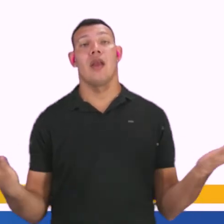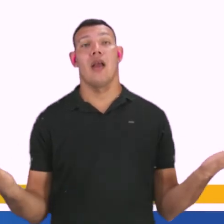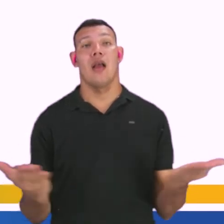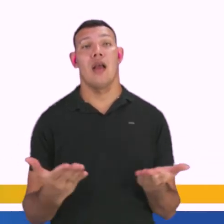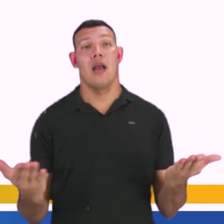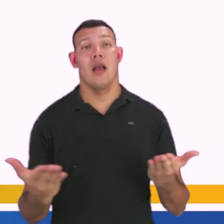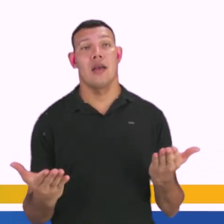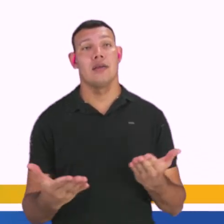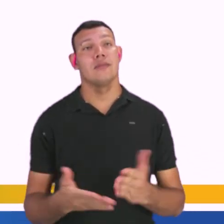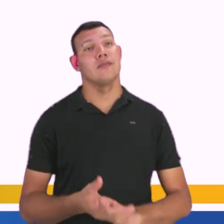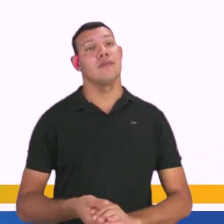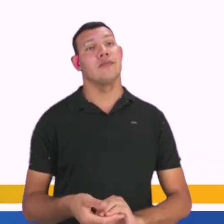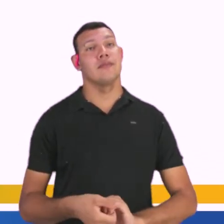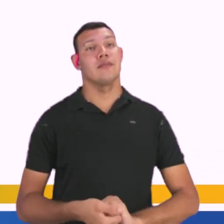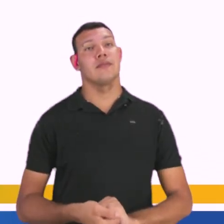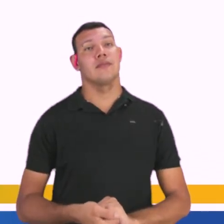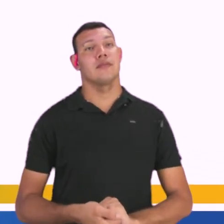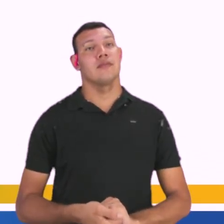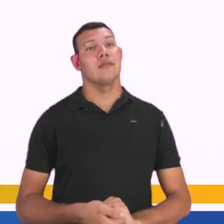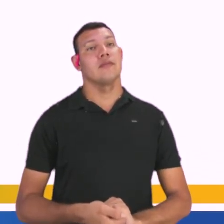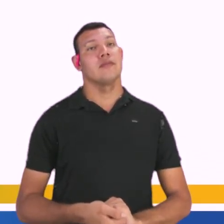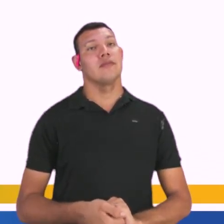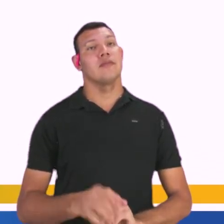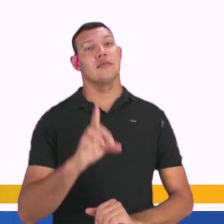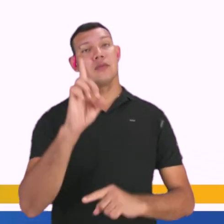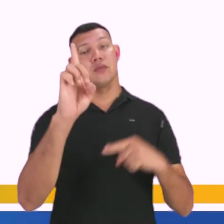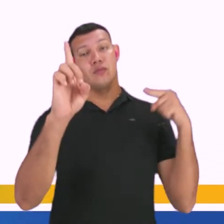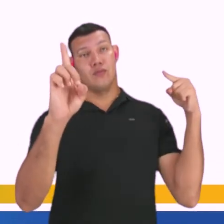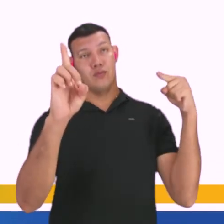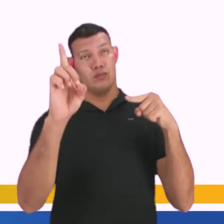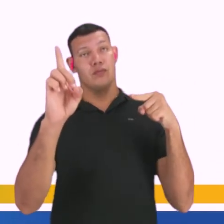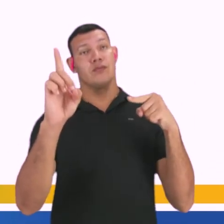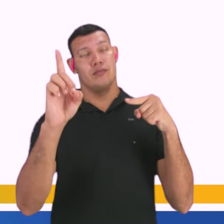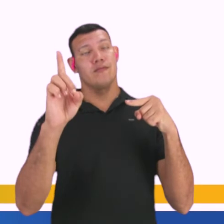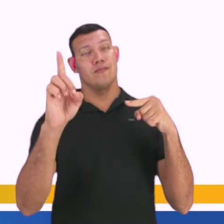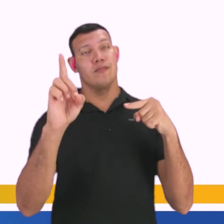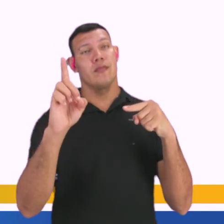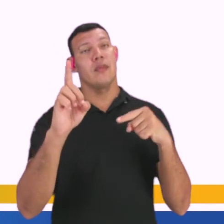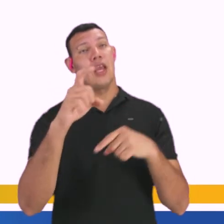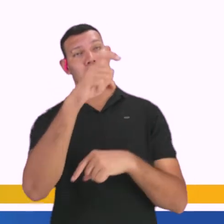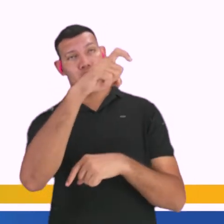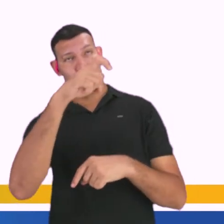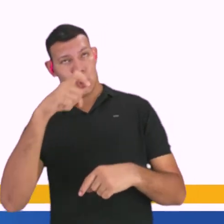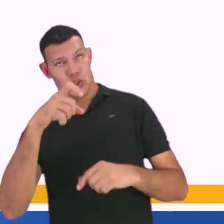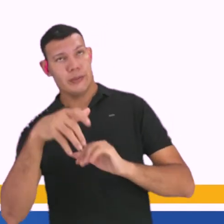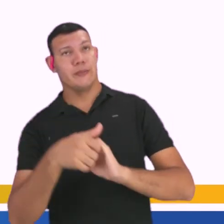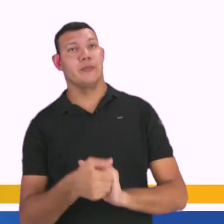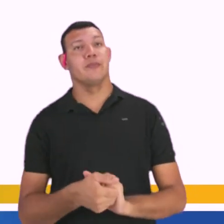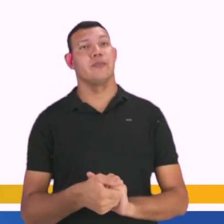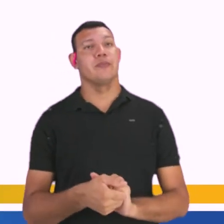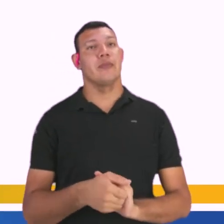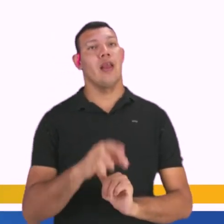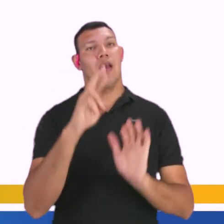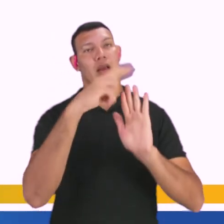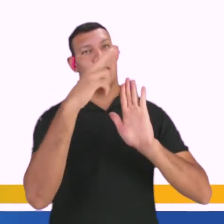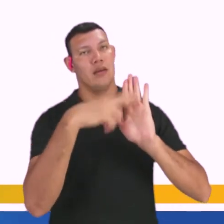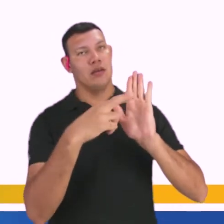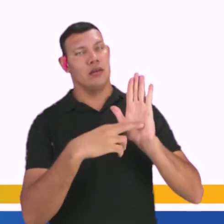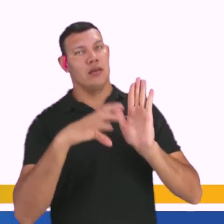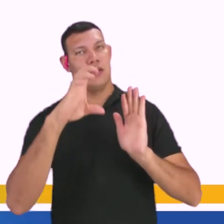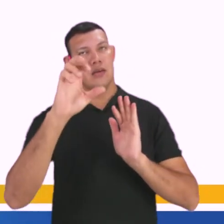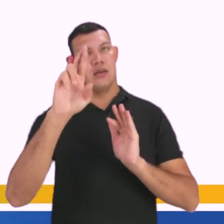fazer o determinante de x ou seja nesse caso pela Regra de Cramer